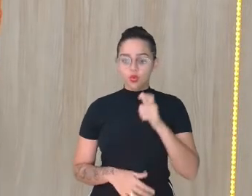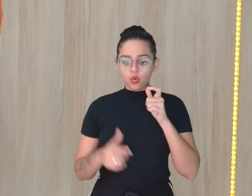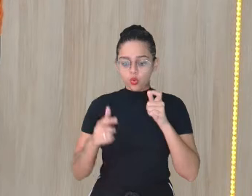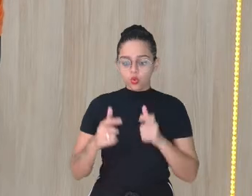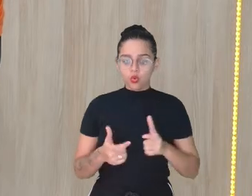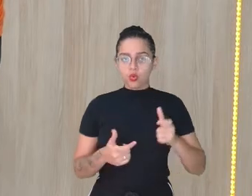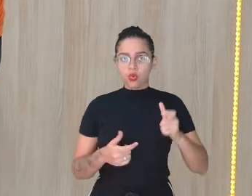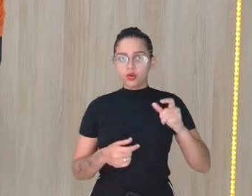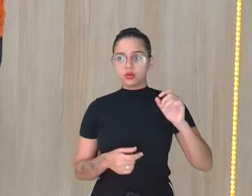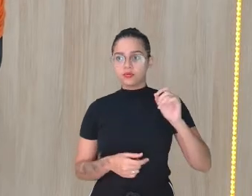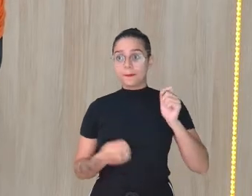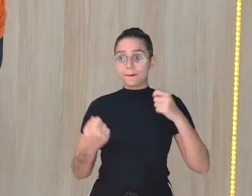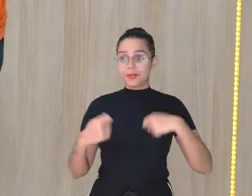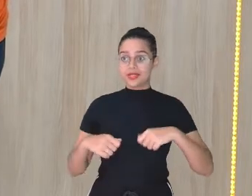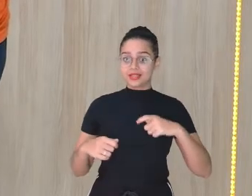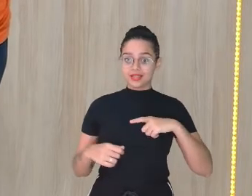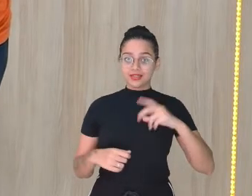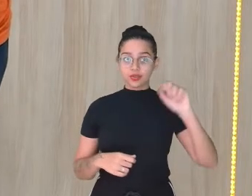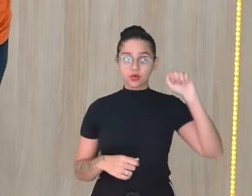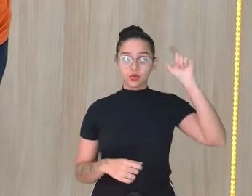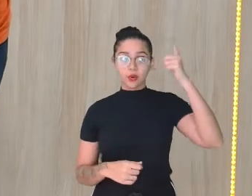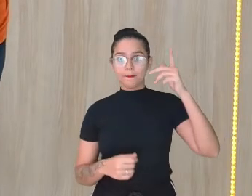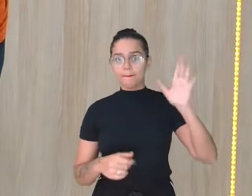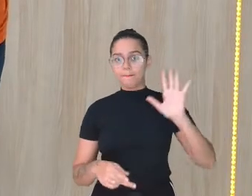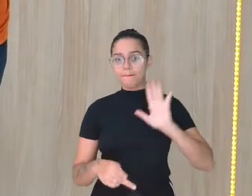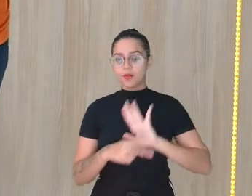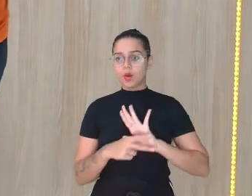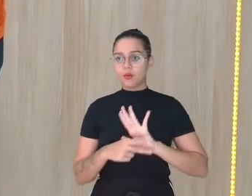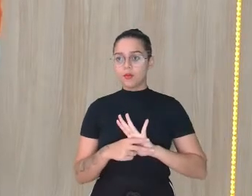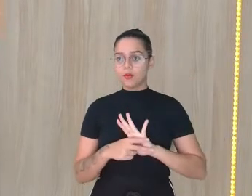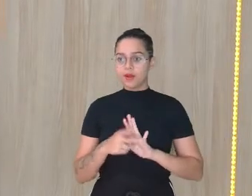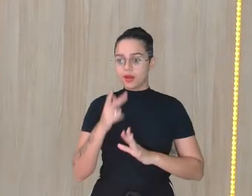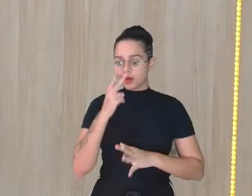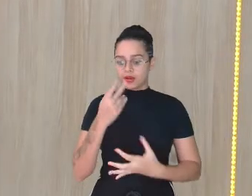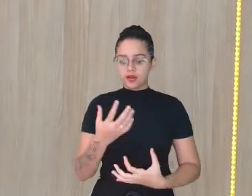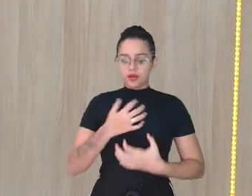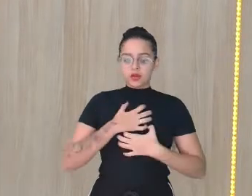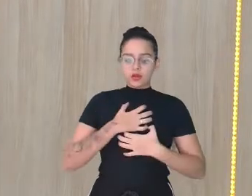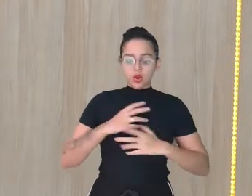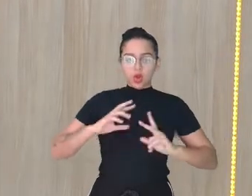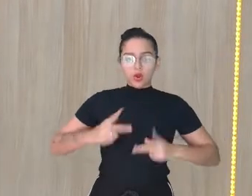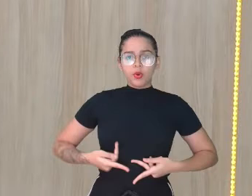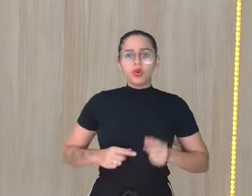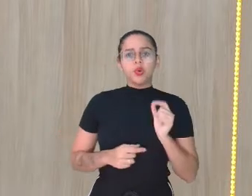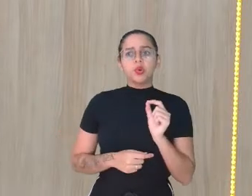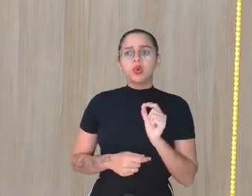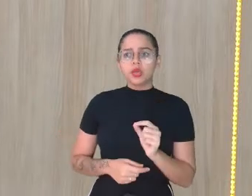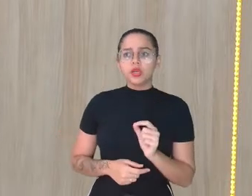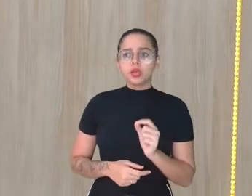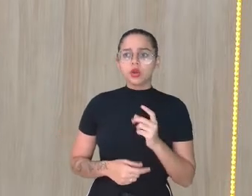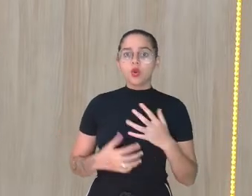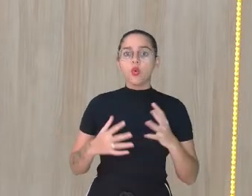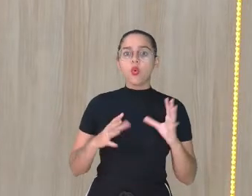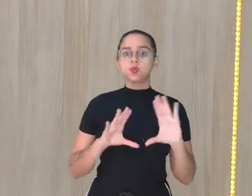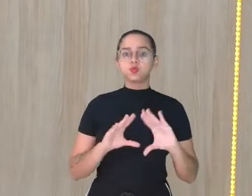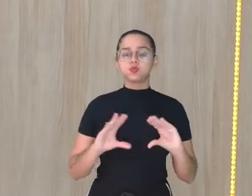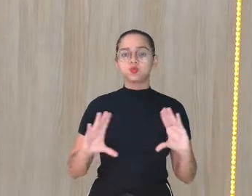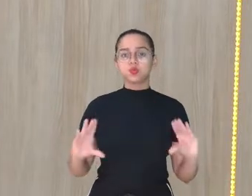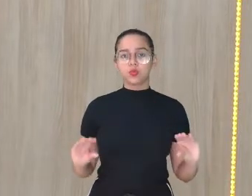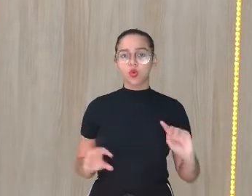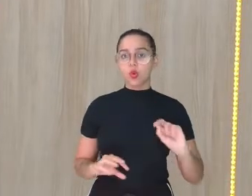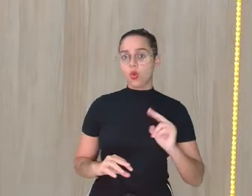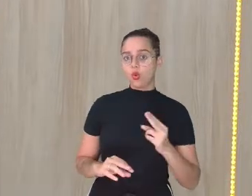Ambiente, ele tem a sua iluminação própria para causar no ser humano o seu conforto